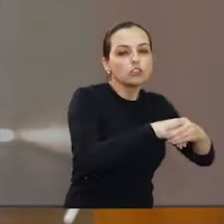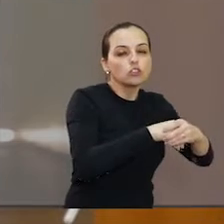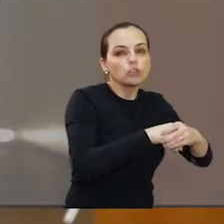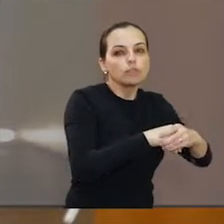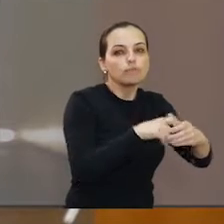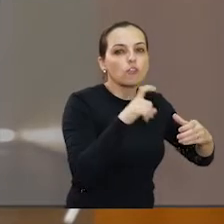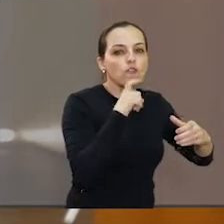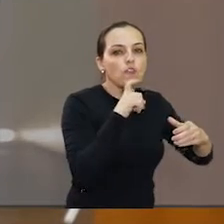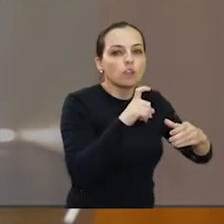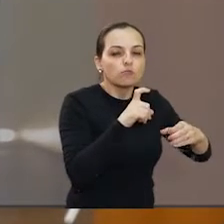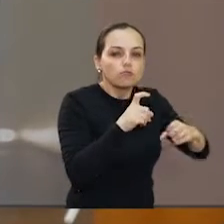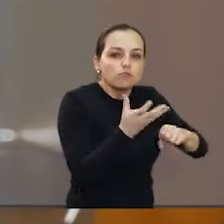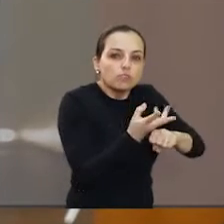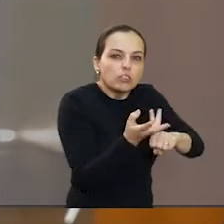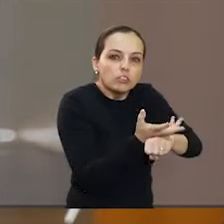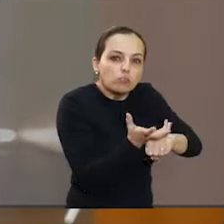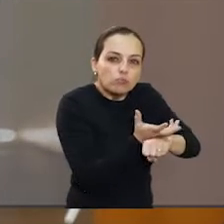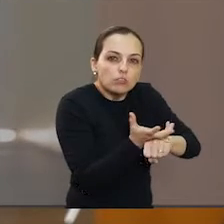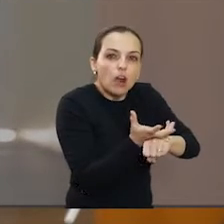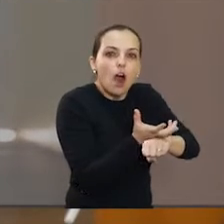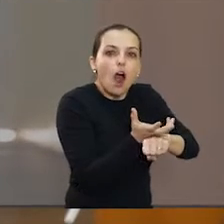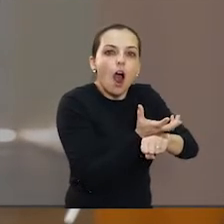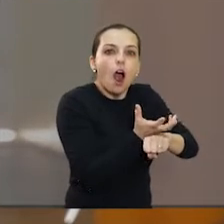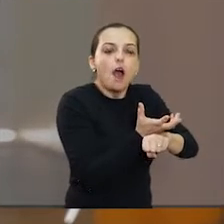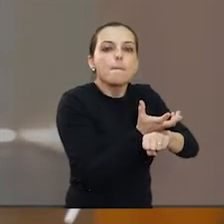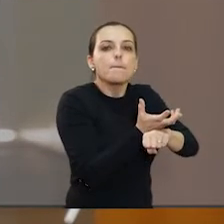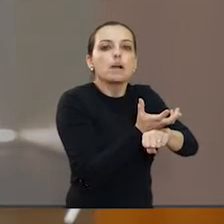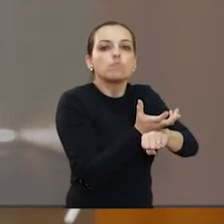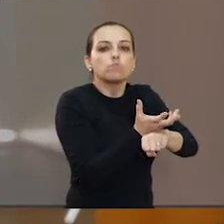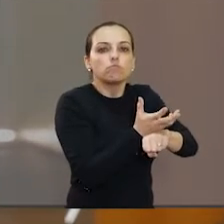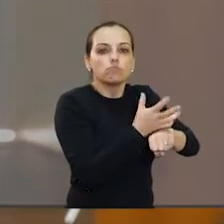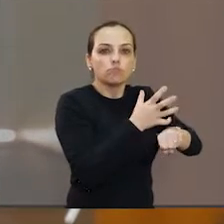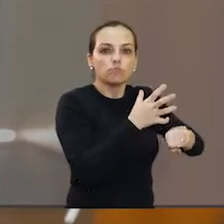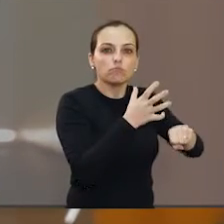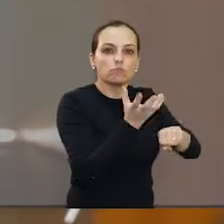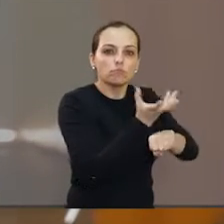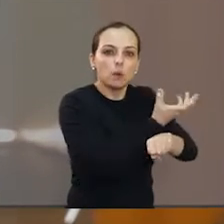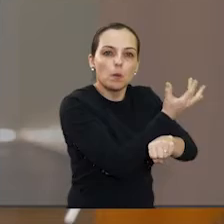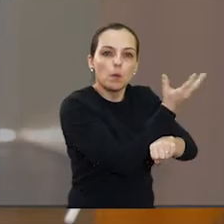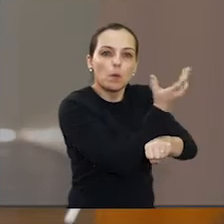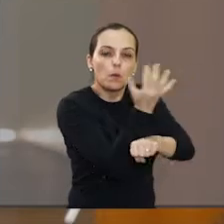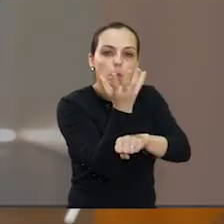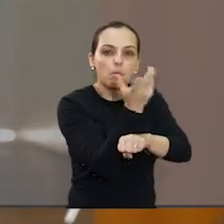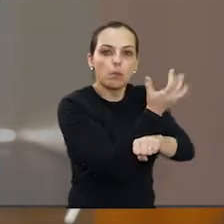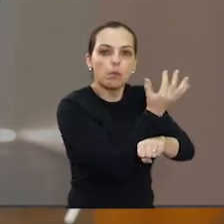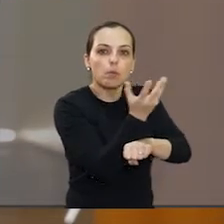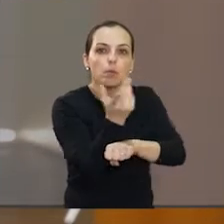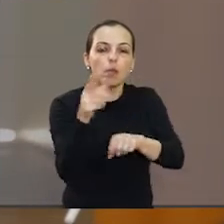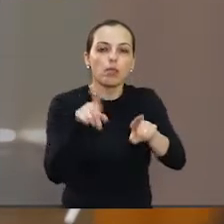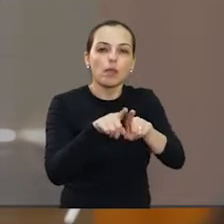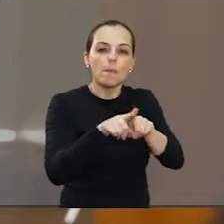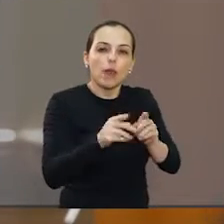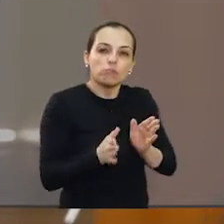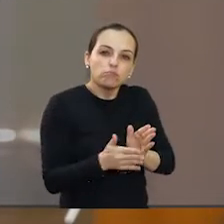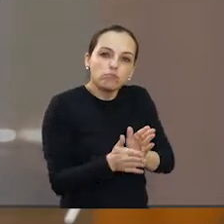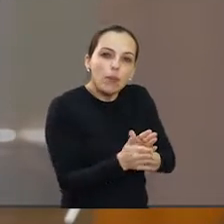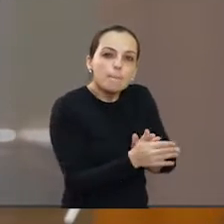né? E vai acometer as espécies marinhas, né? Tanto a fauna marinha como a flora marinha,